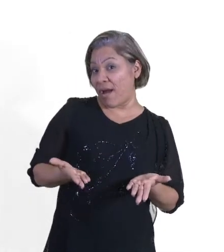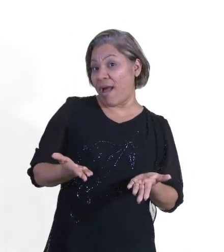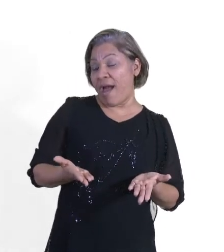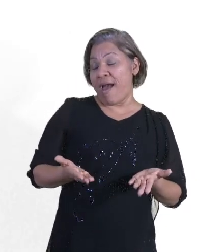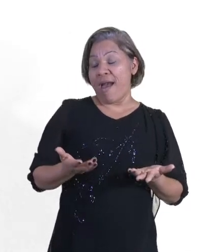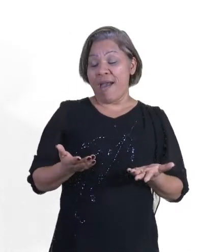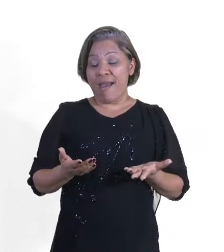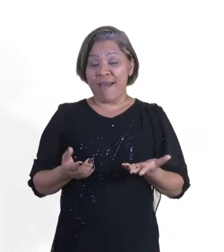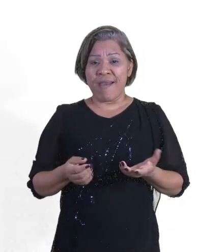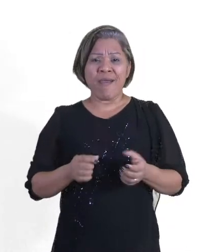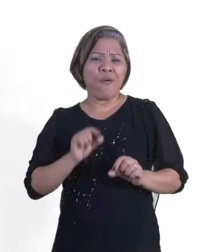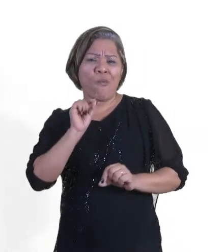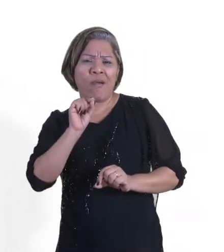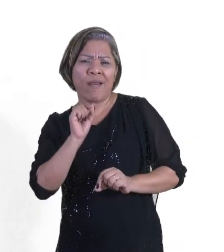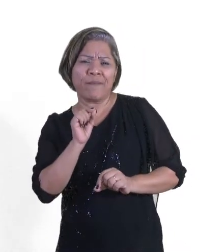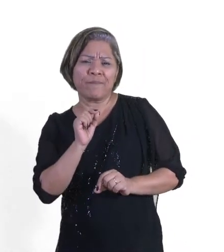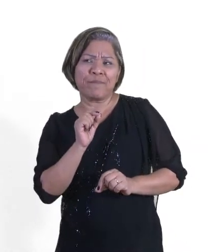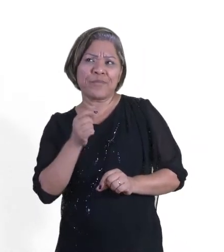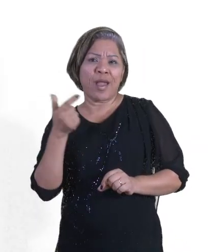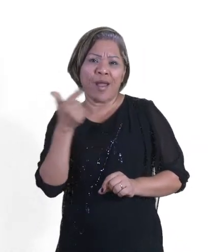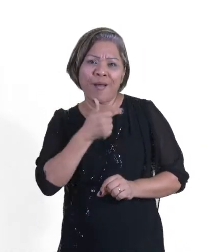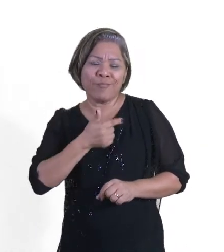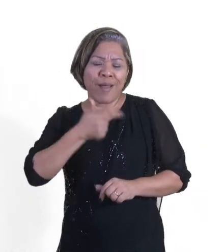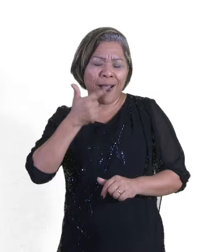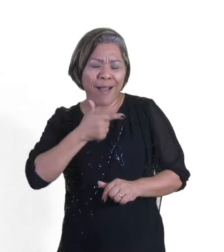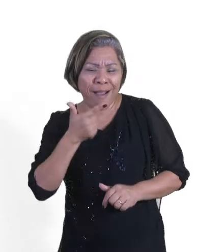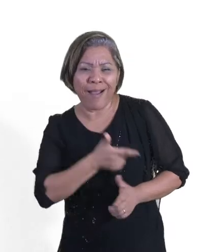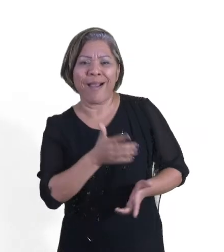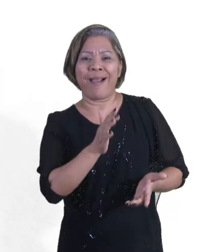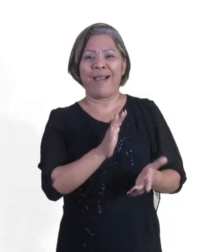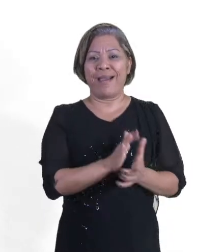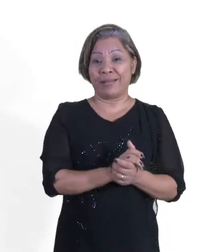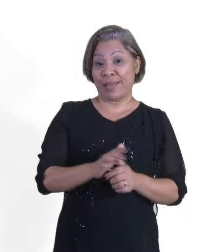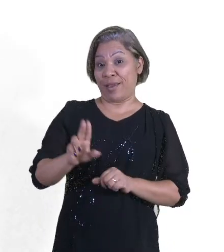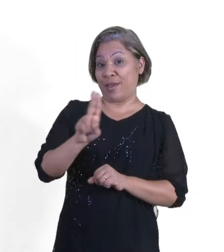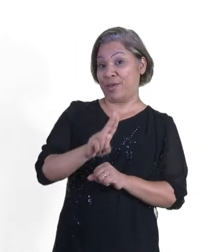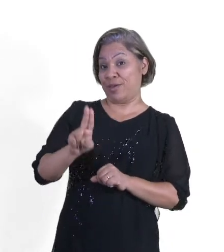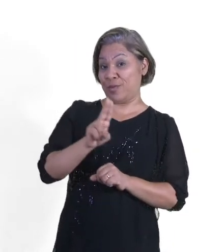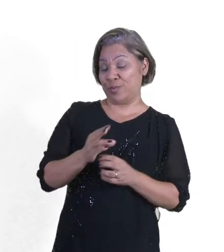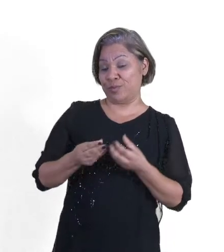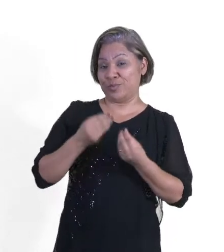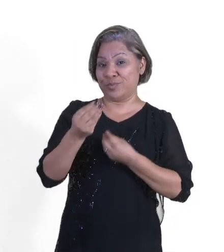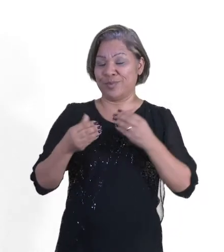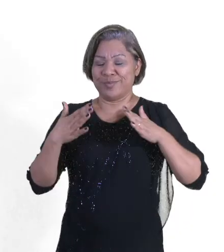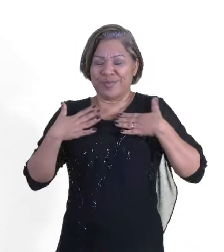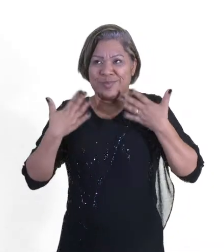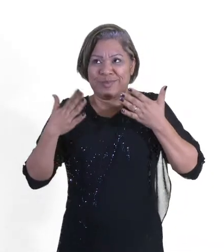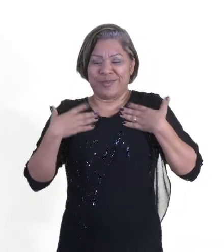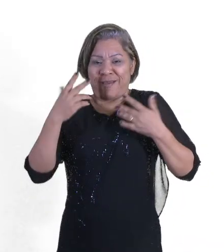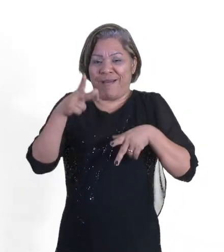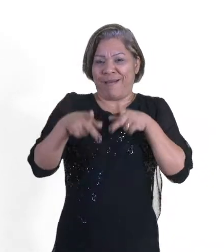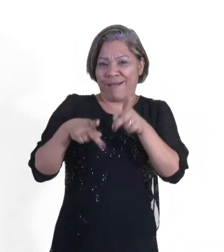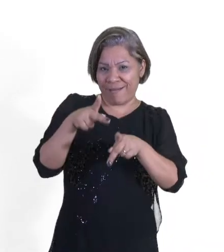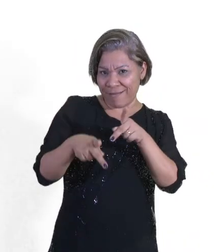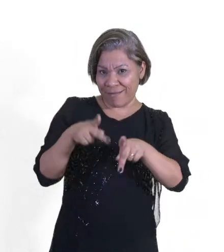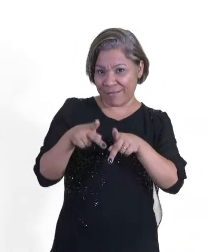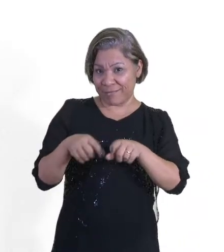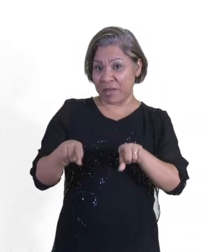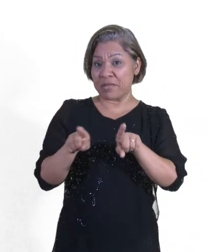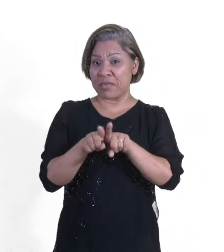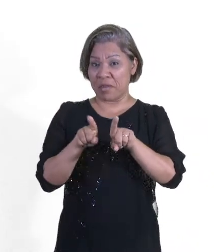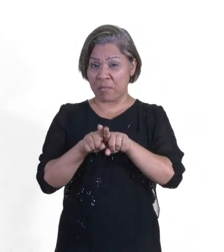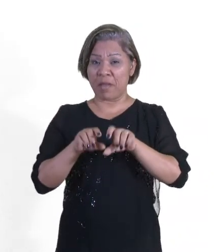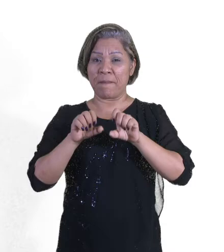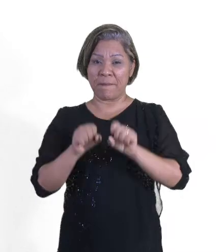humor e usa esse mecanismo para entreter o público. Além disso, pode utilizar da